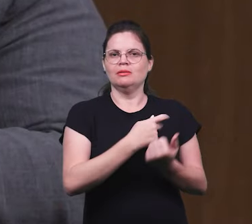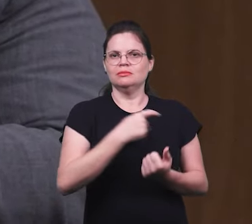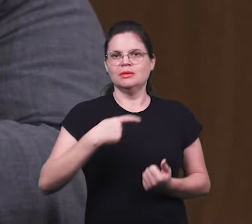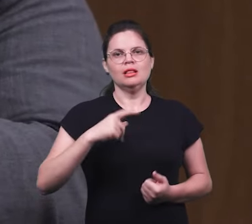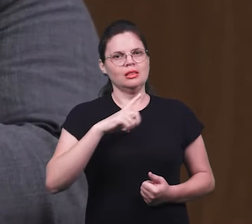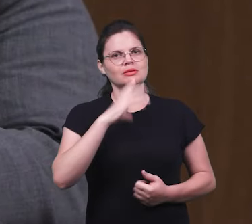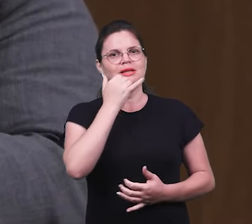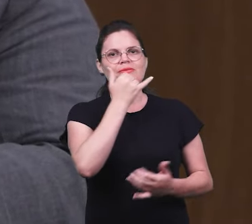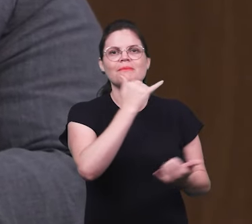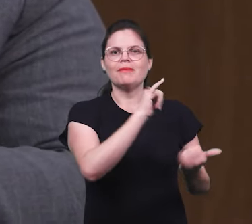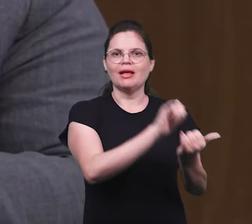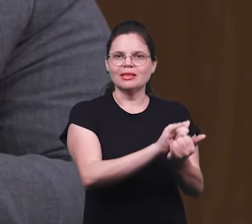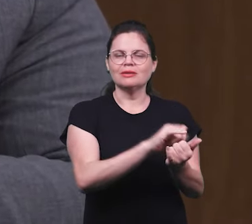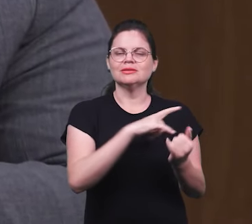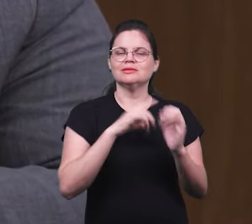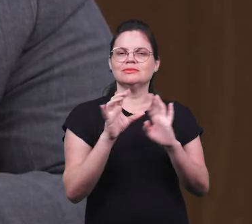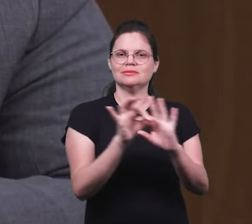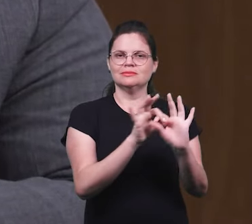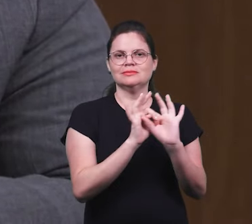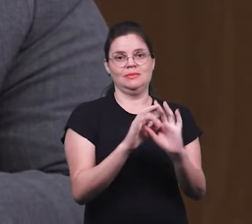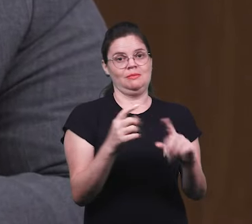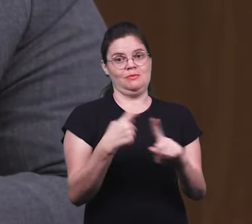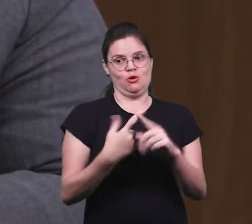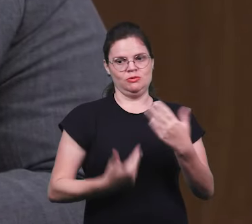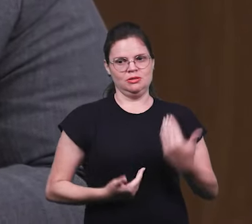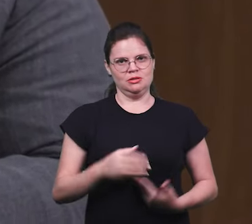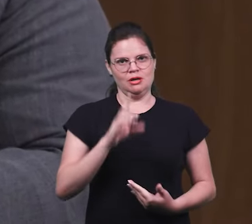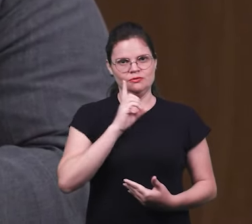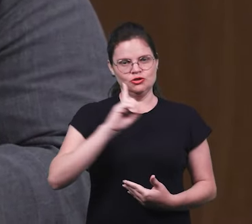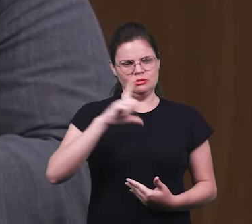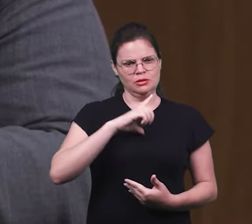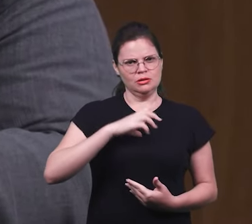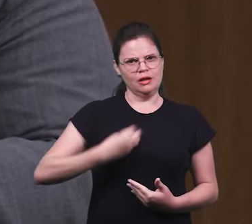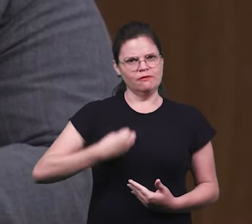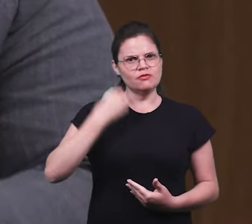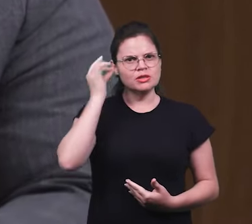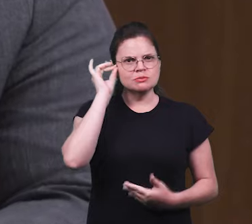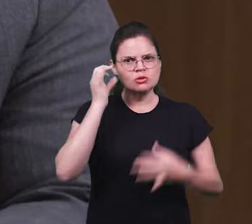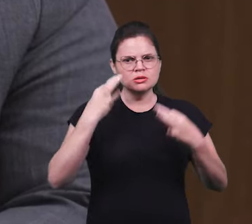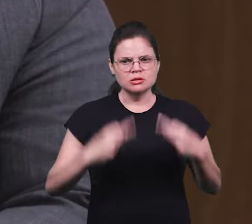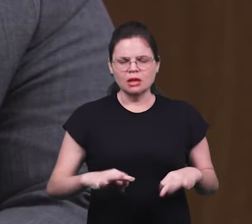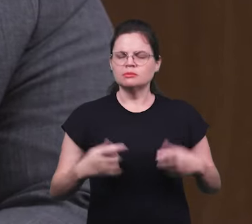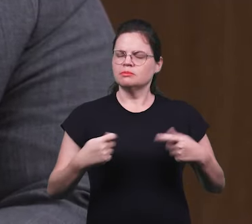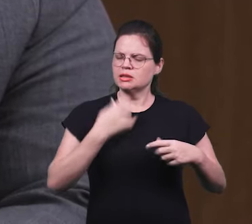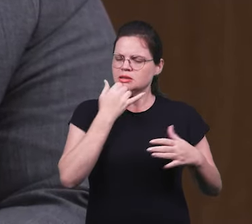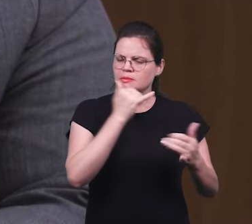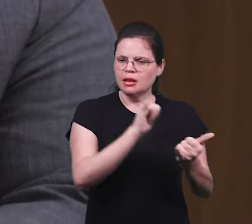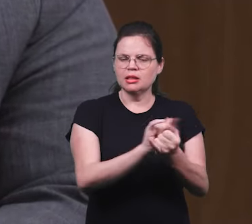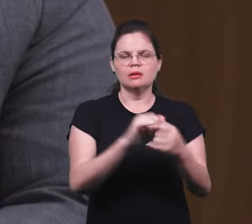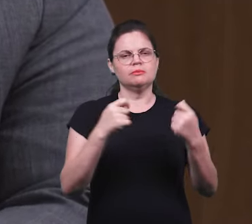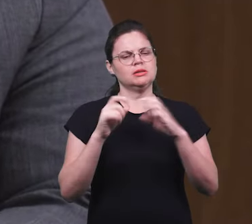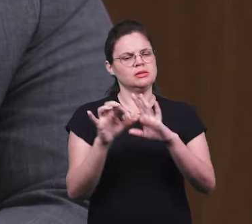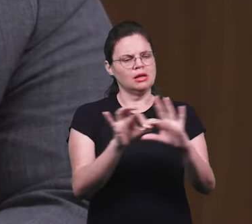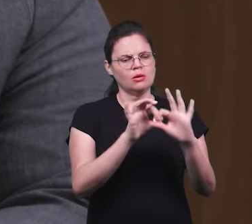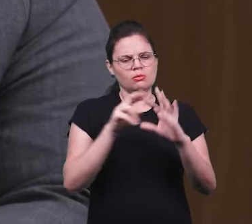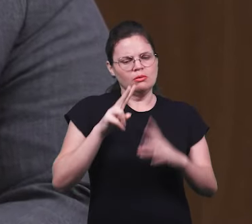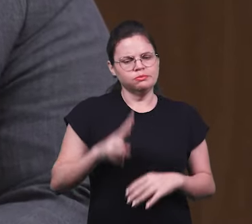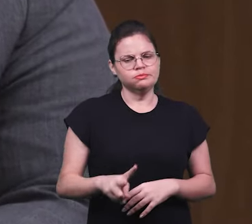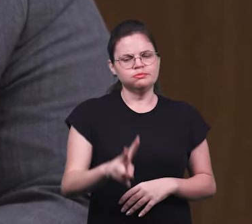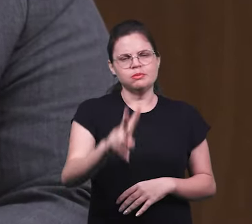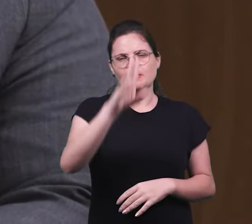houve reconciliação, porque na vida do servo de Deus, daquele que é espiritual, as coisas são acertadas no espírito, na comunhão, e prevalece